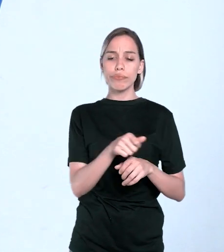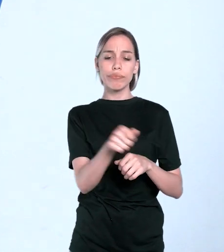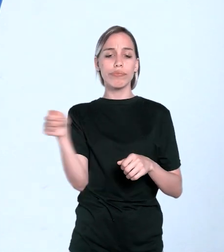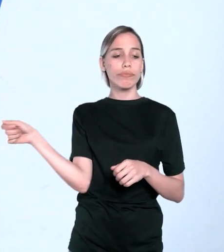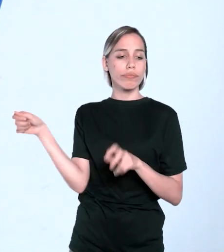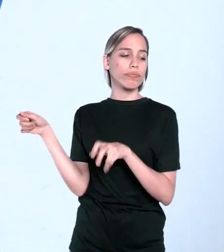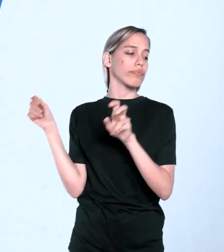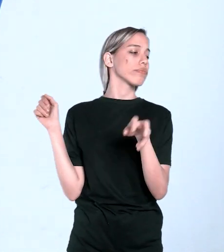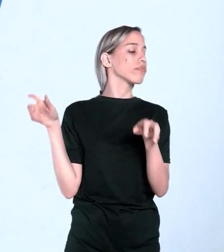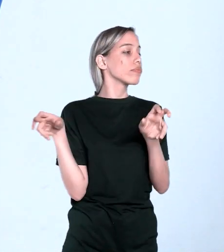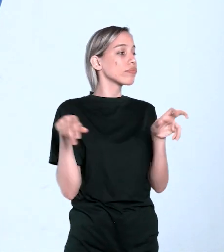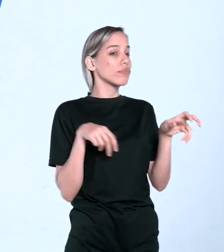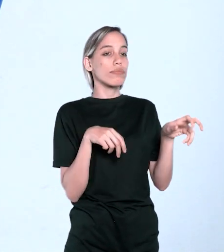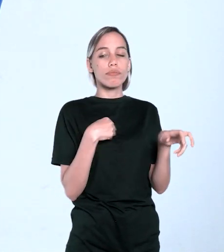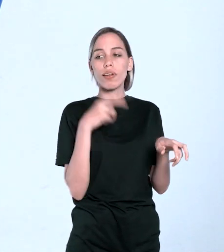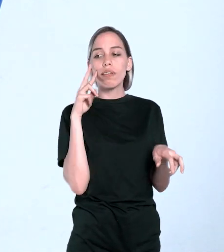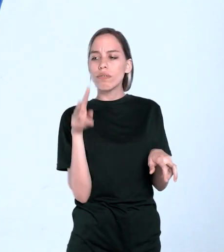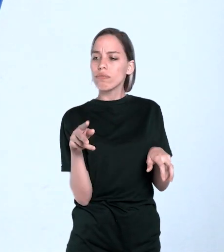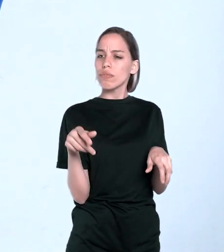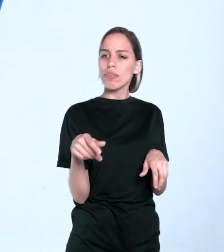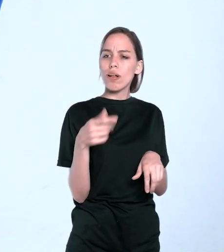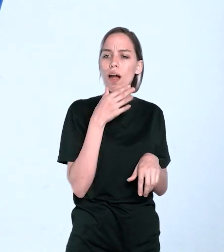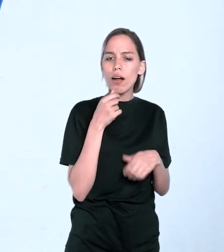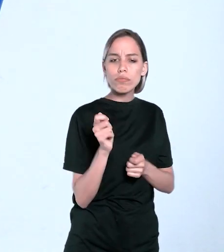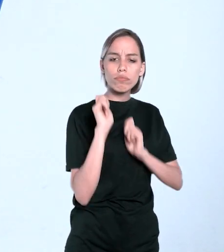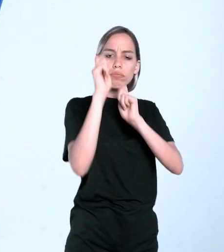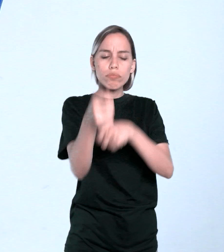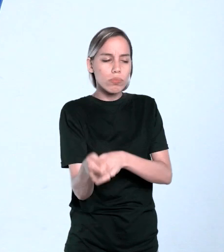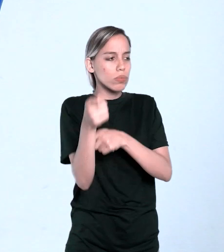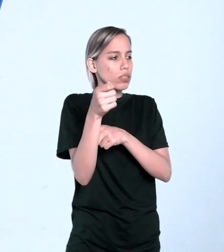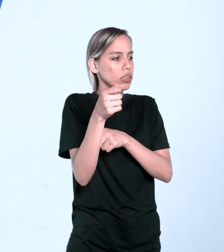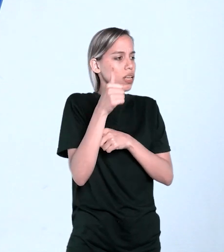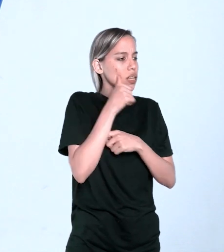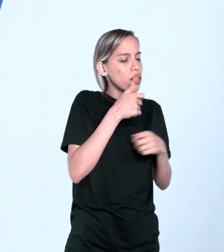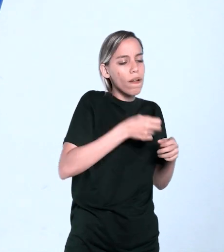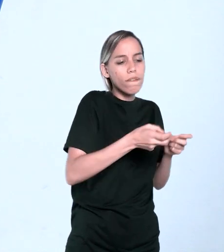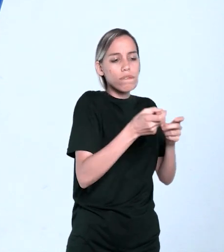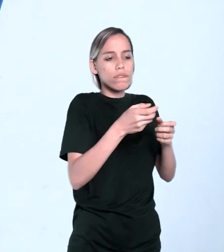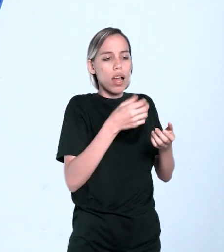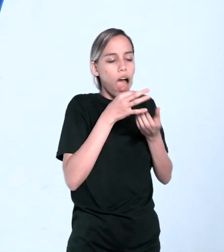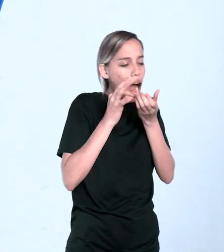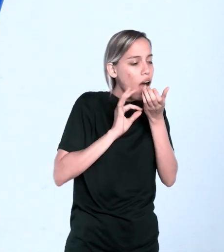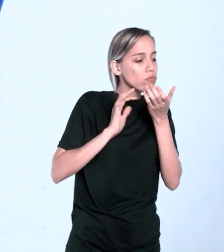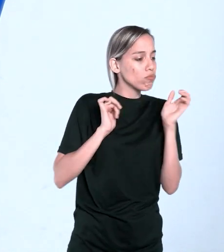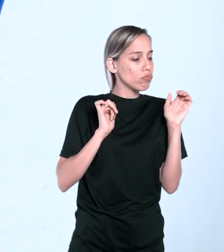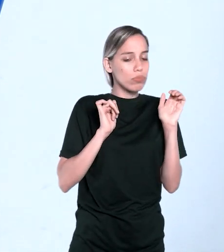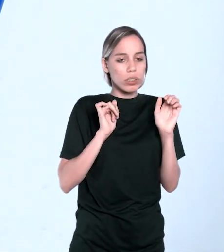com vaca e bezerro, pelo pescador com balaio de peixes, pelo italiano com cesto de empadas, pelo mulato com tabuleiro de